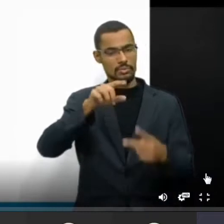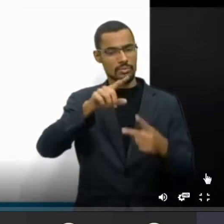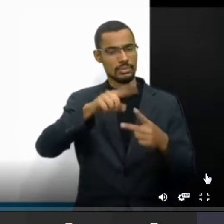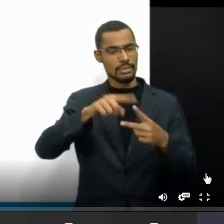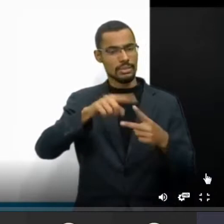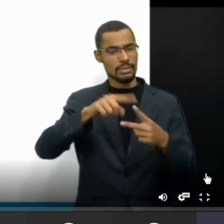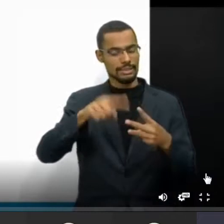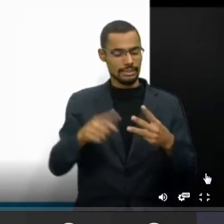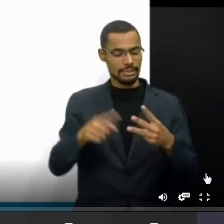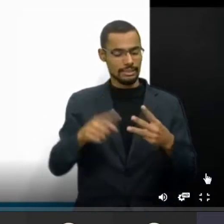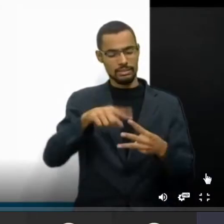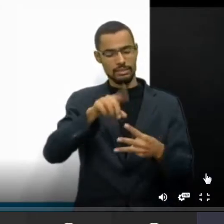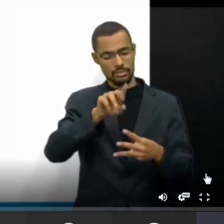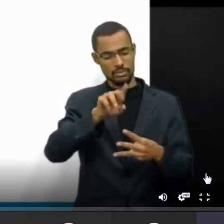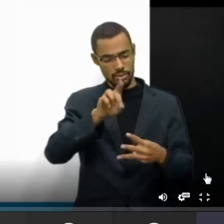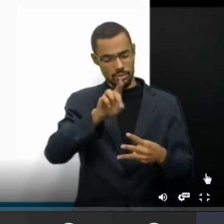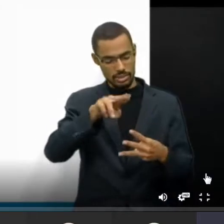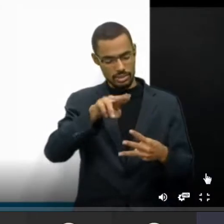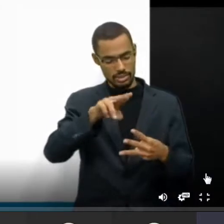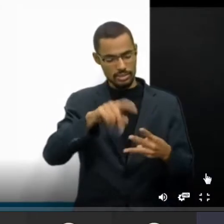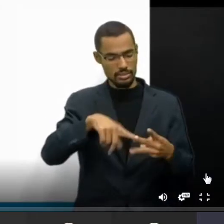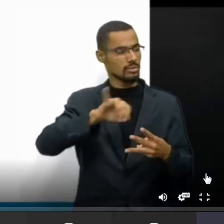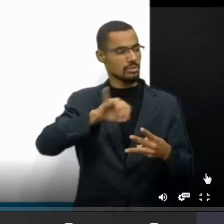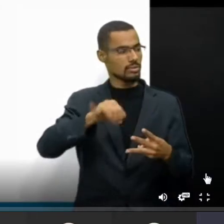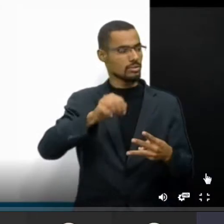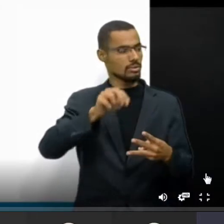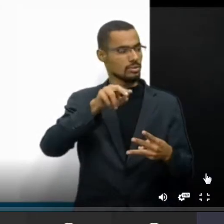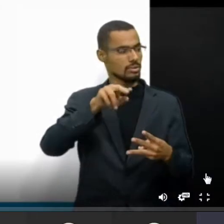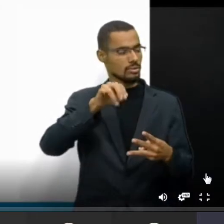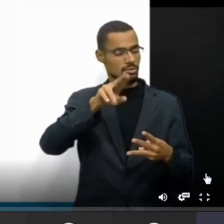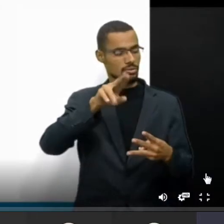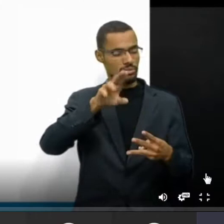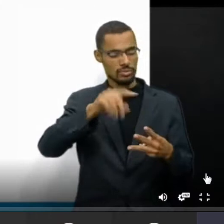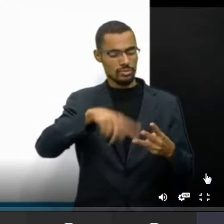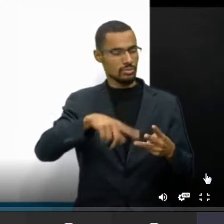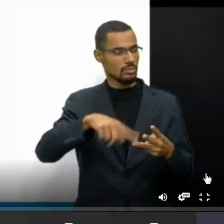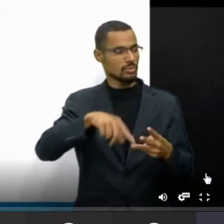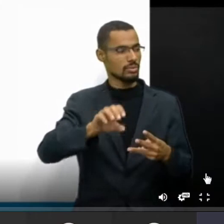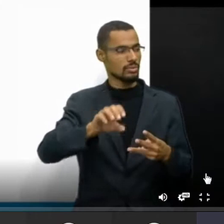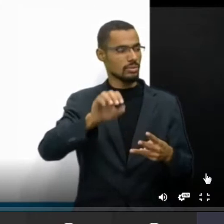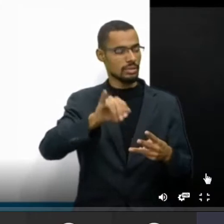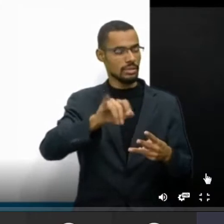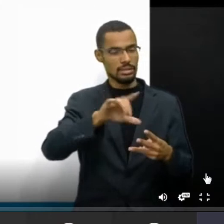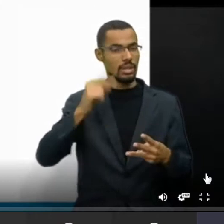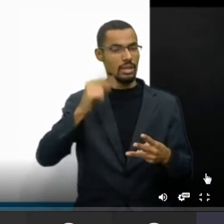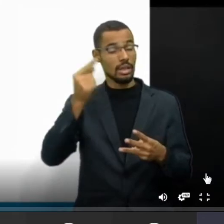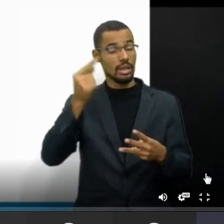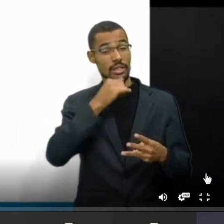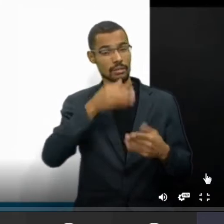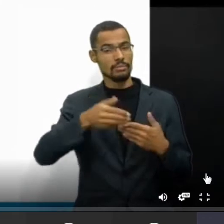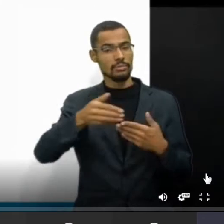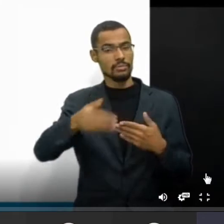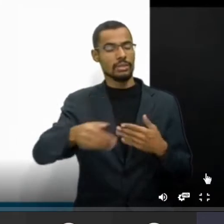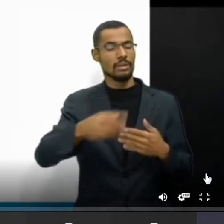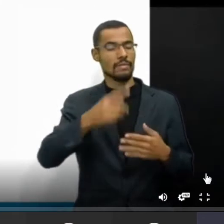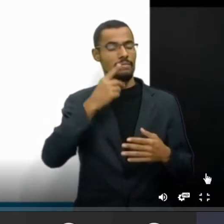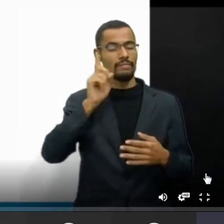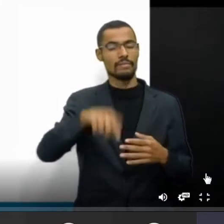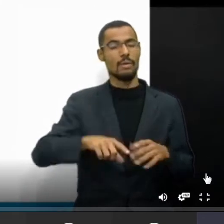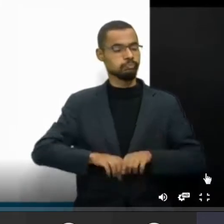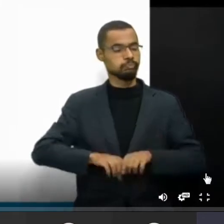regiões: duodeno, jejuno e ilho. Ainda nós vamos ver o intestino grosso. Então, o